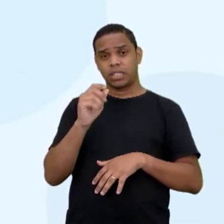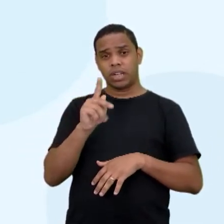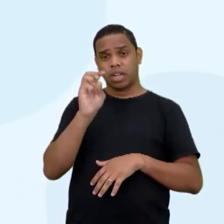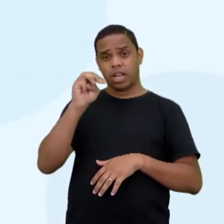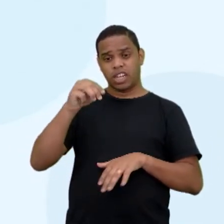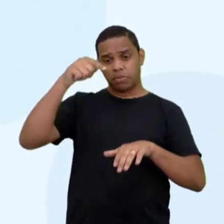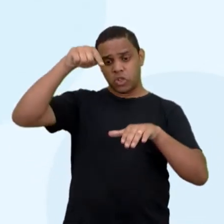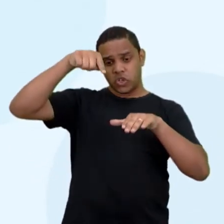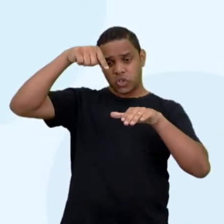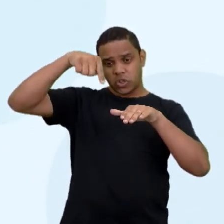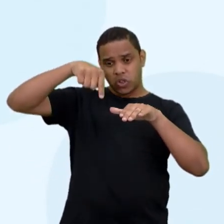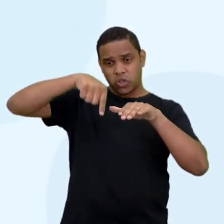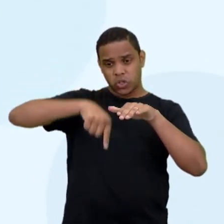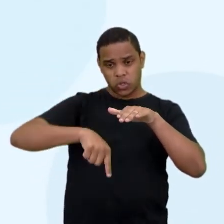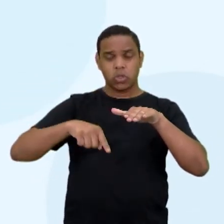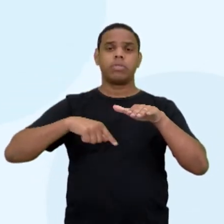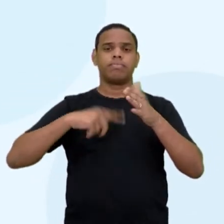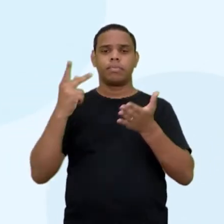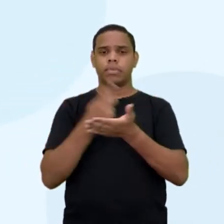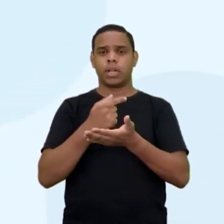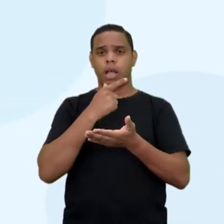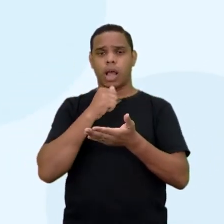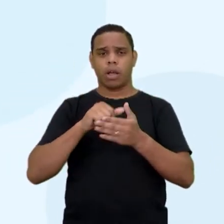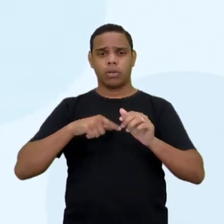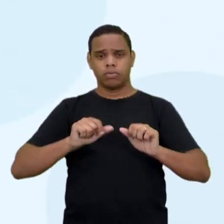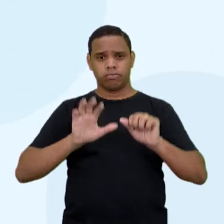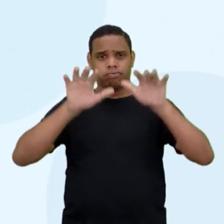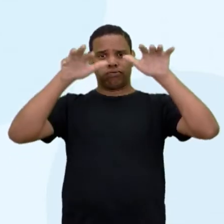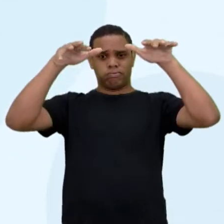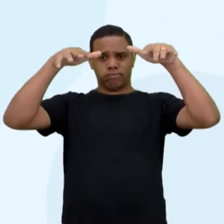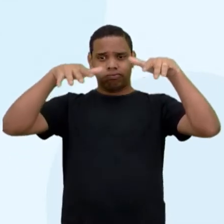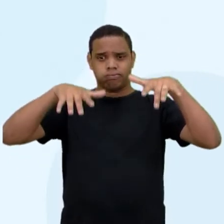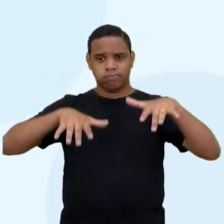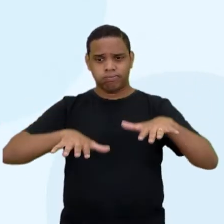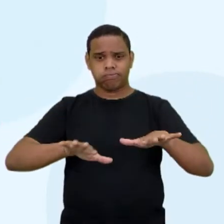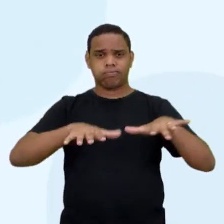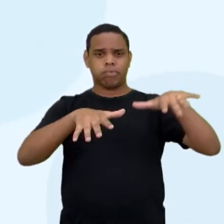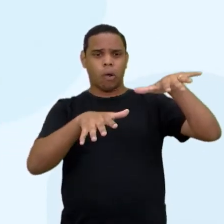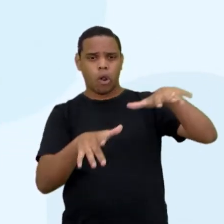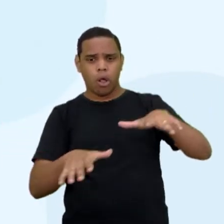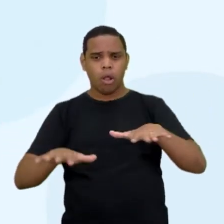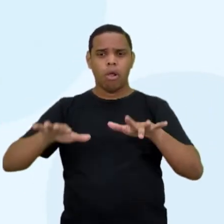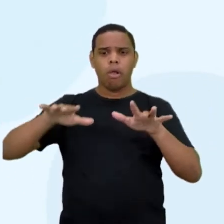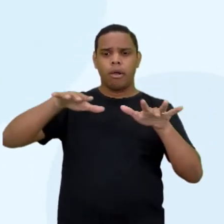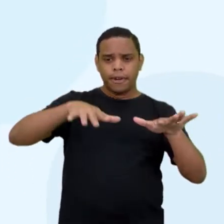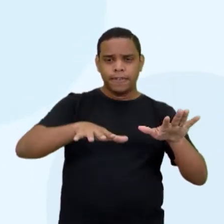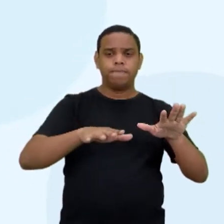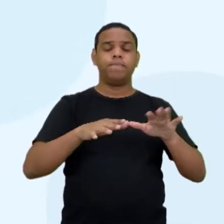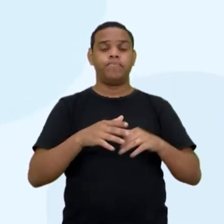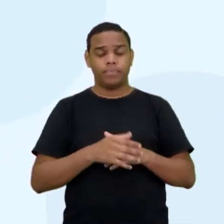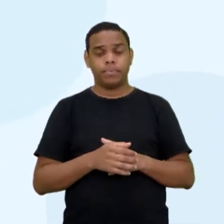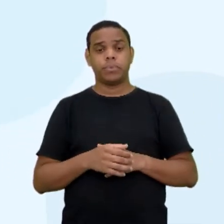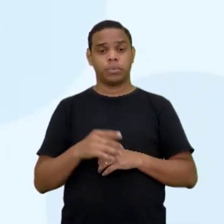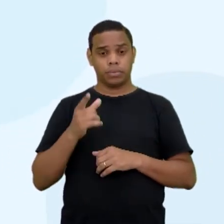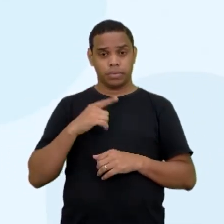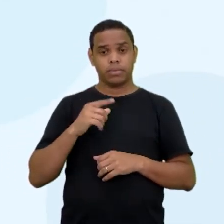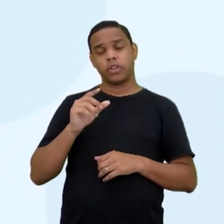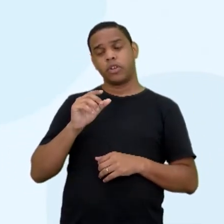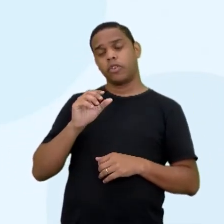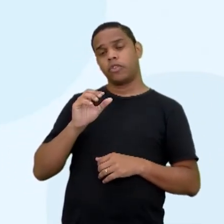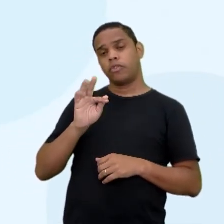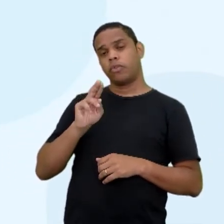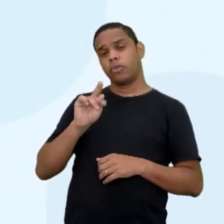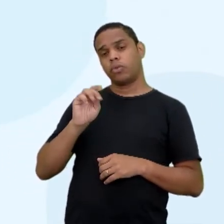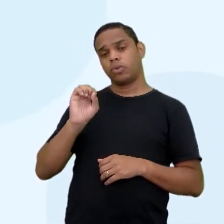aí ocasionou aí grandes ondas, né, e ocasionou também o famoso tsunami, né, que é aí o tsunami lá de Fukushima, que